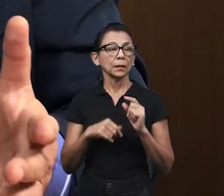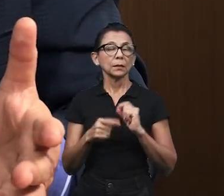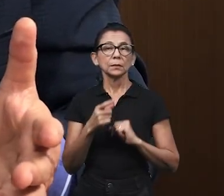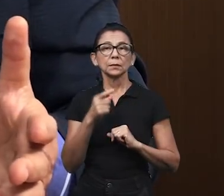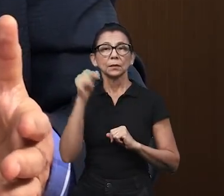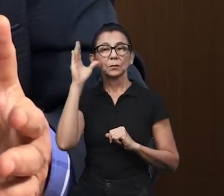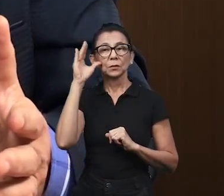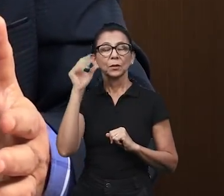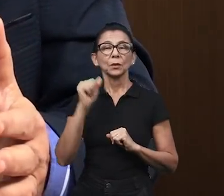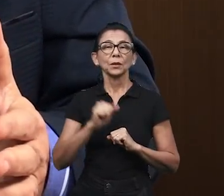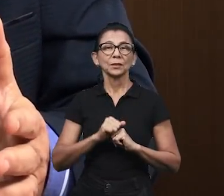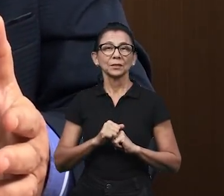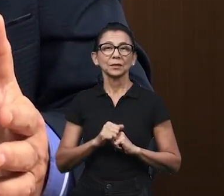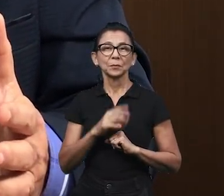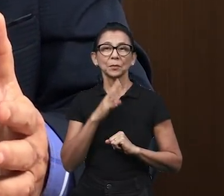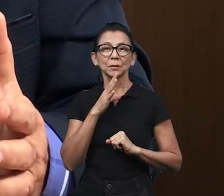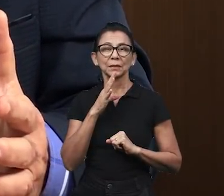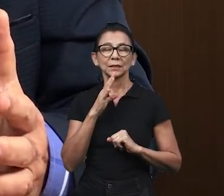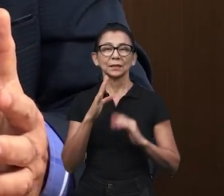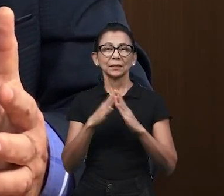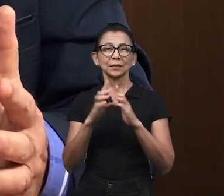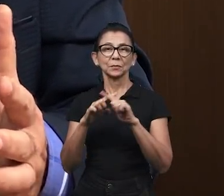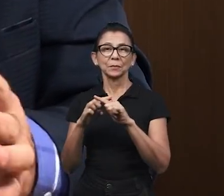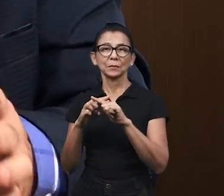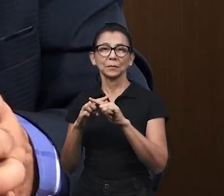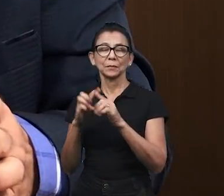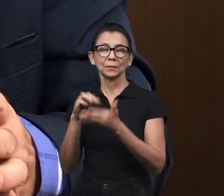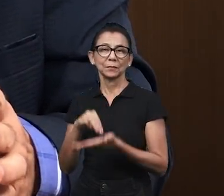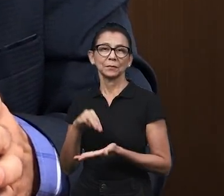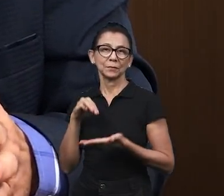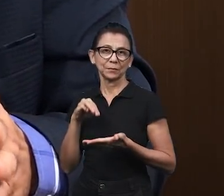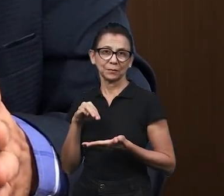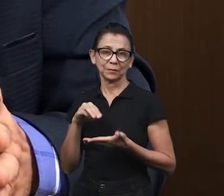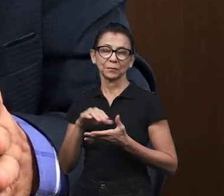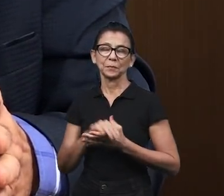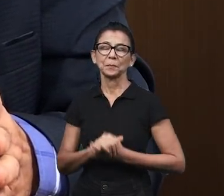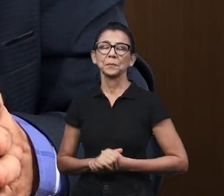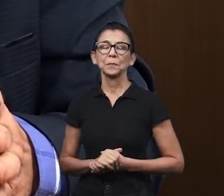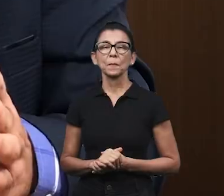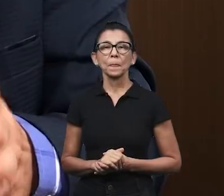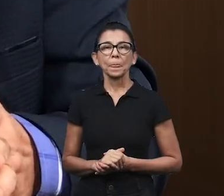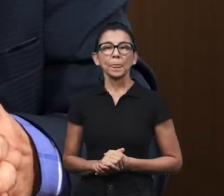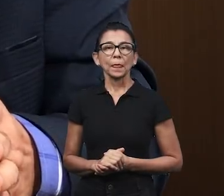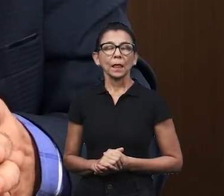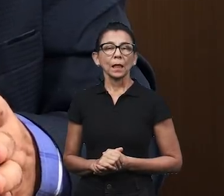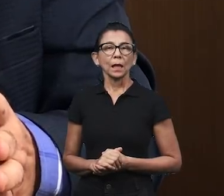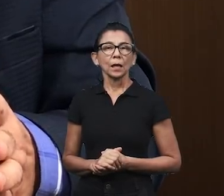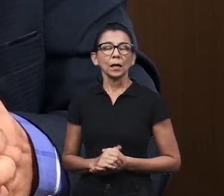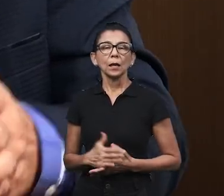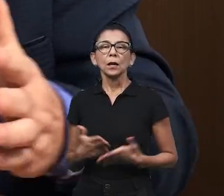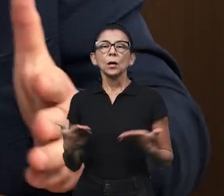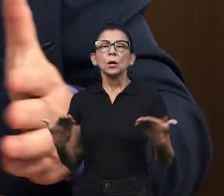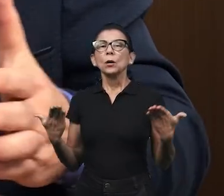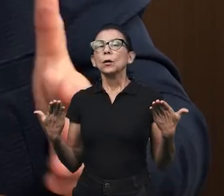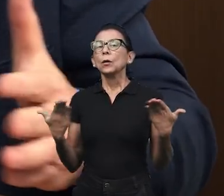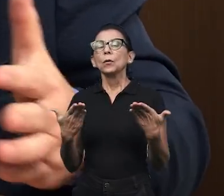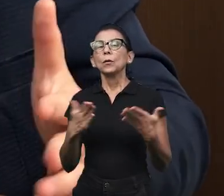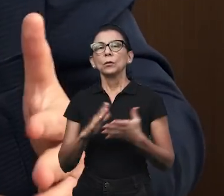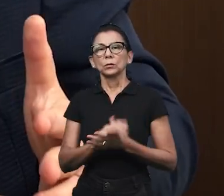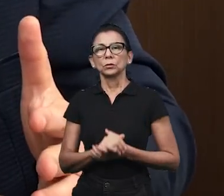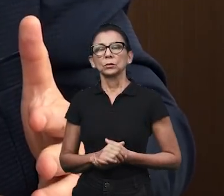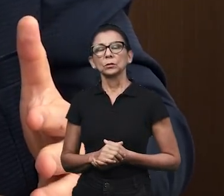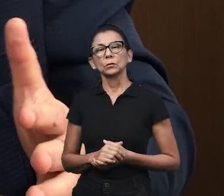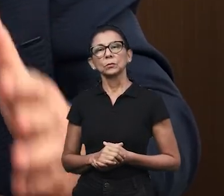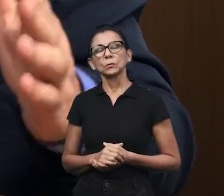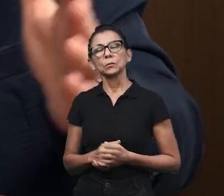com o voluntariado. Mas aqui no Manaim, de maneira específica, hoje, quantos setores